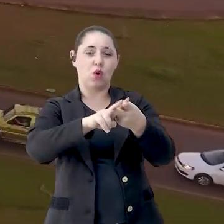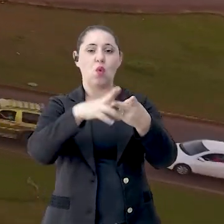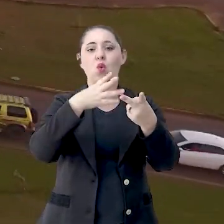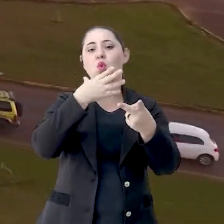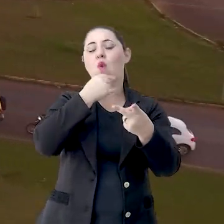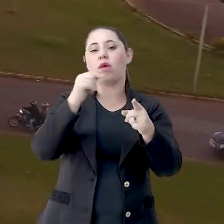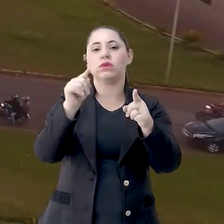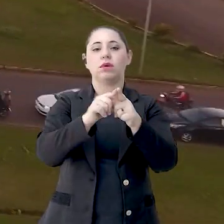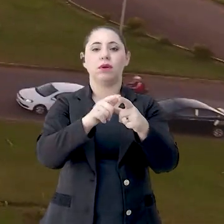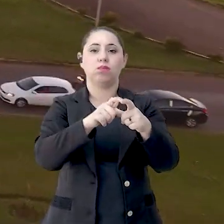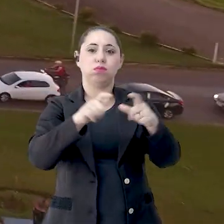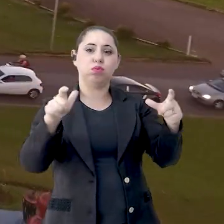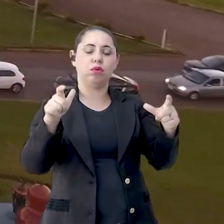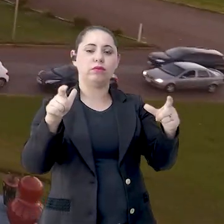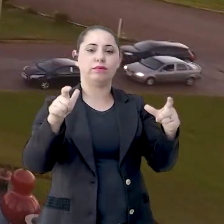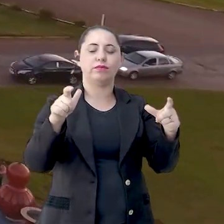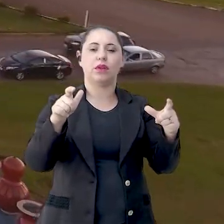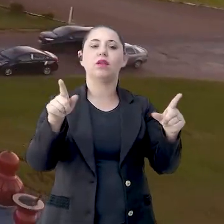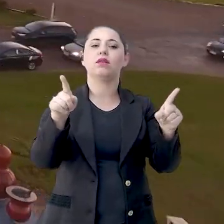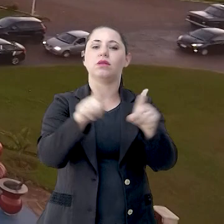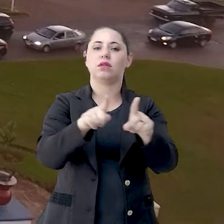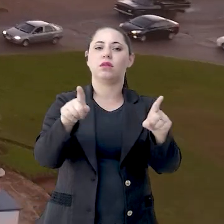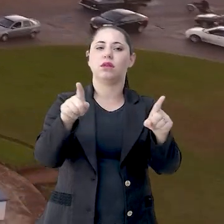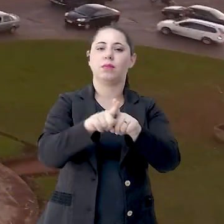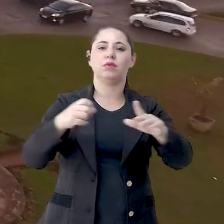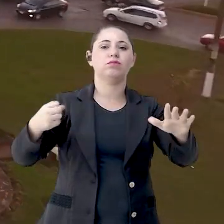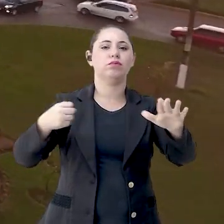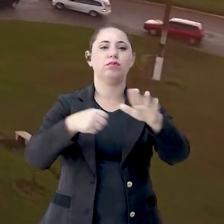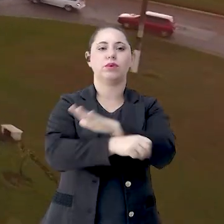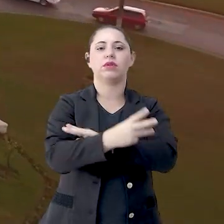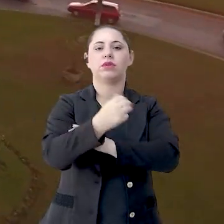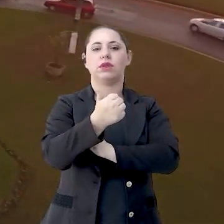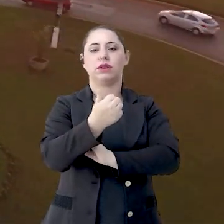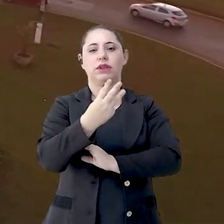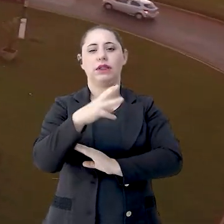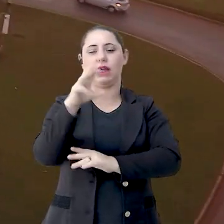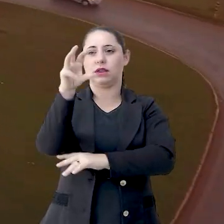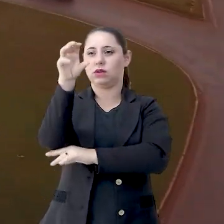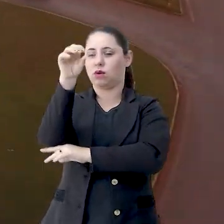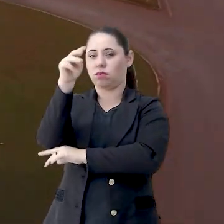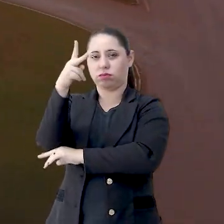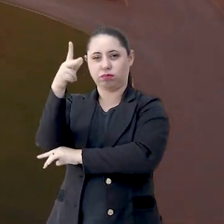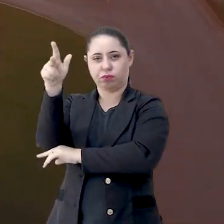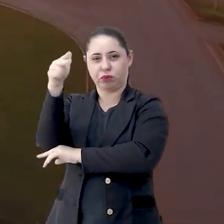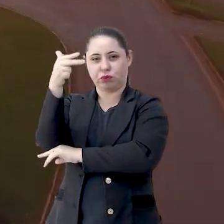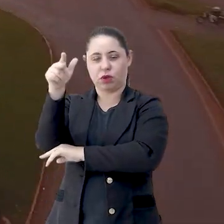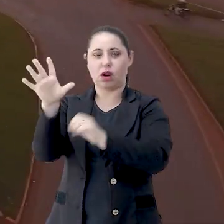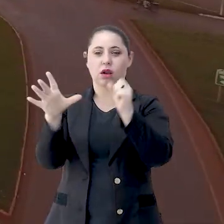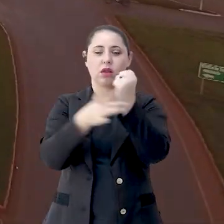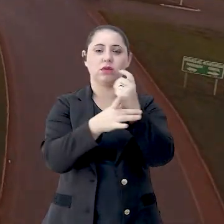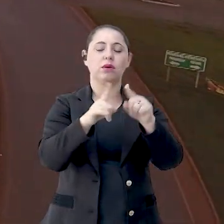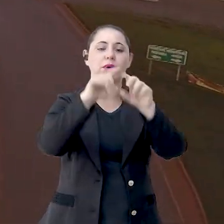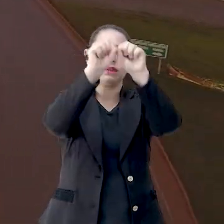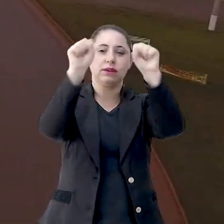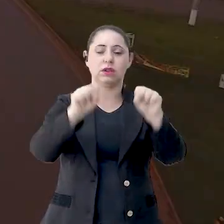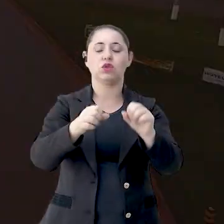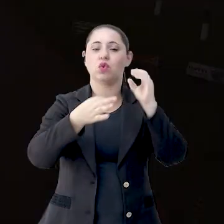ampliado, além da instalação de 13 câmeras de segurança e do sistema de